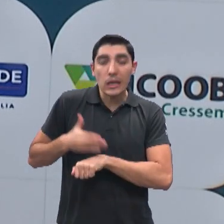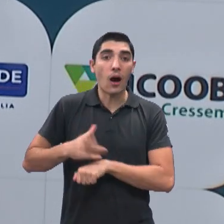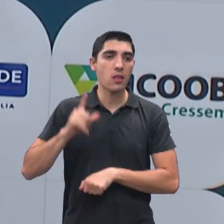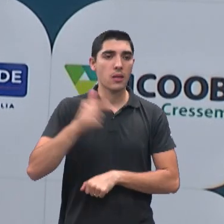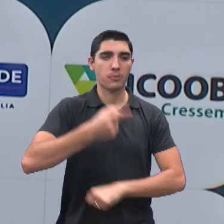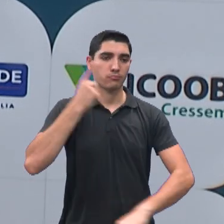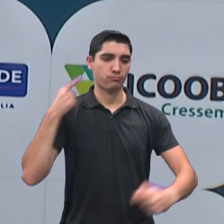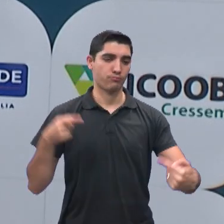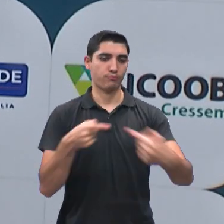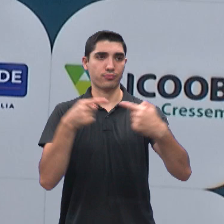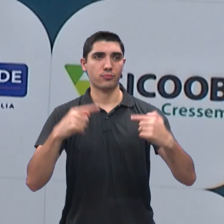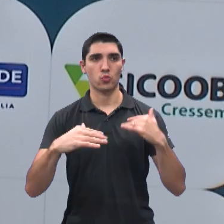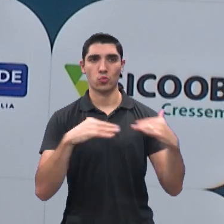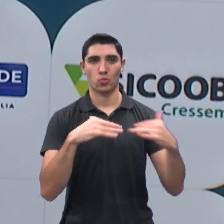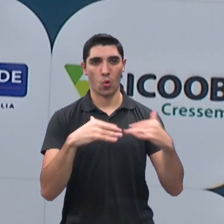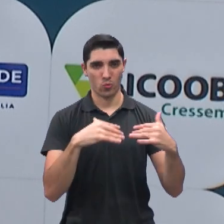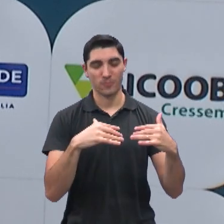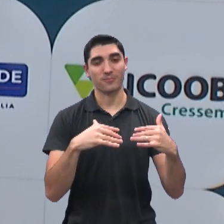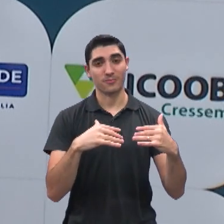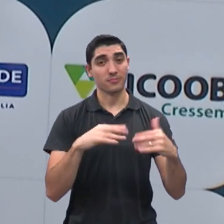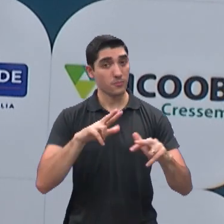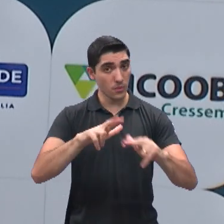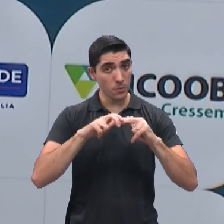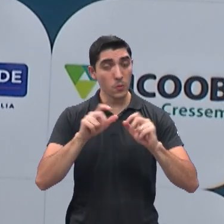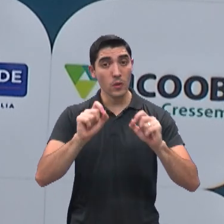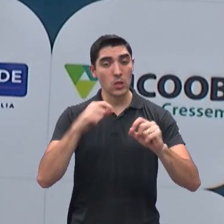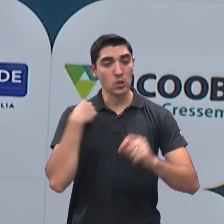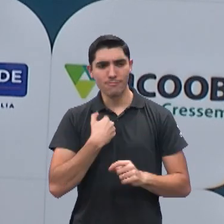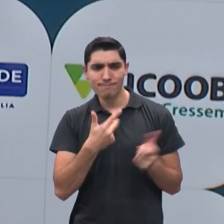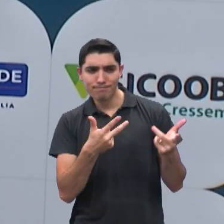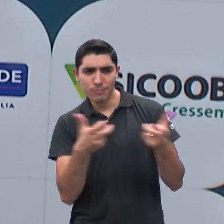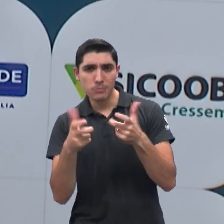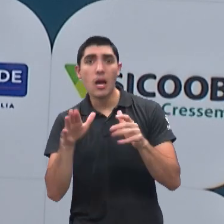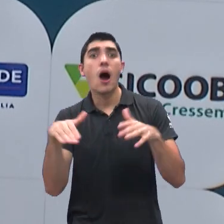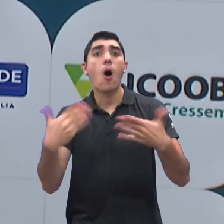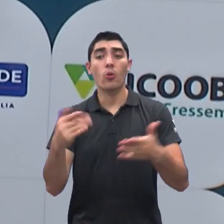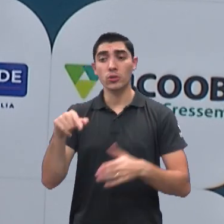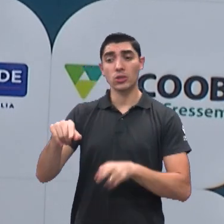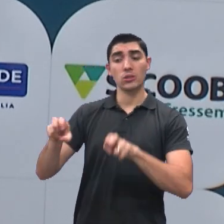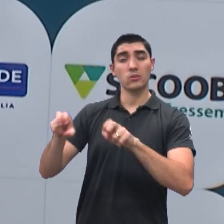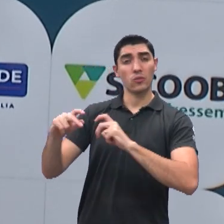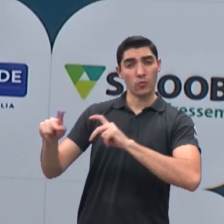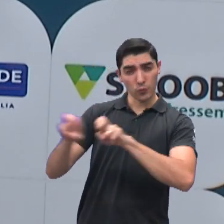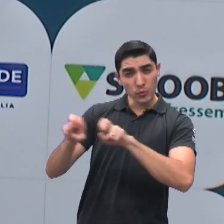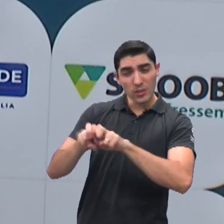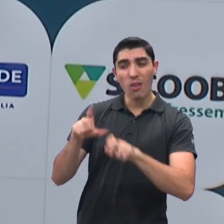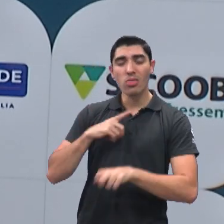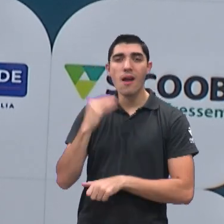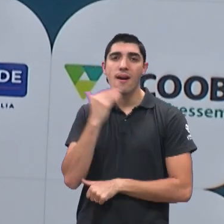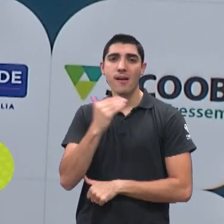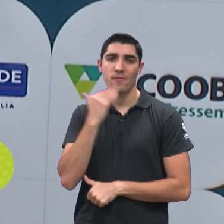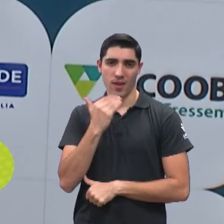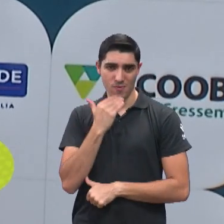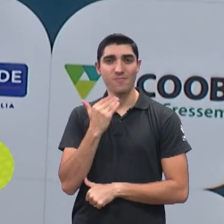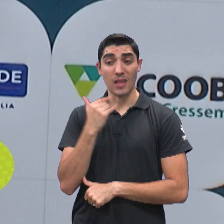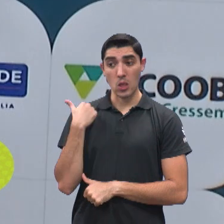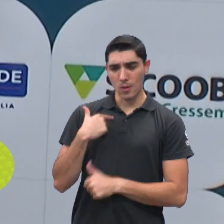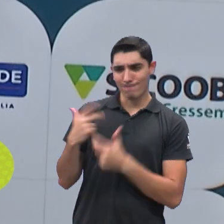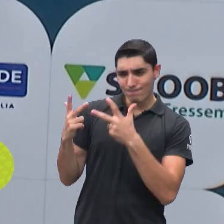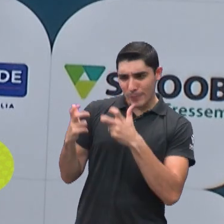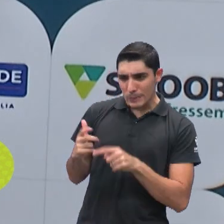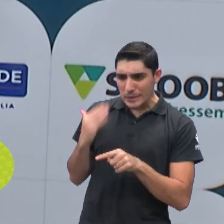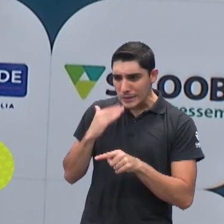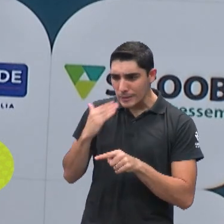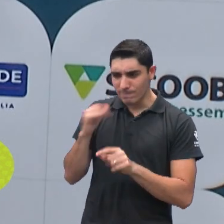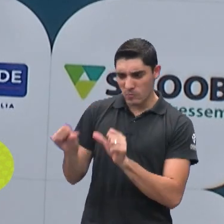fazem, a gente identificar, né, esses defeitos, né, que toda defesa, nenhuma defesa é perfeita, a gente identificar bem e saber criar as vantagens, é